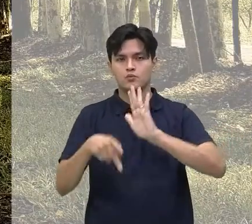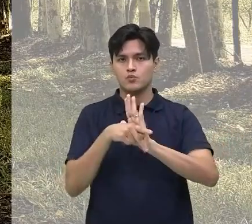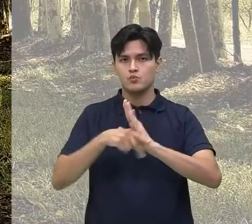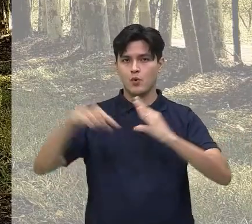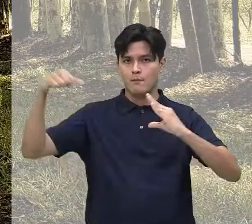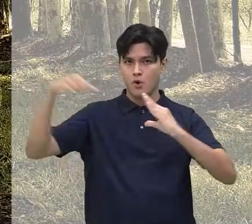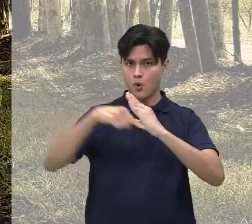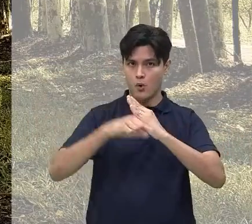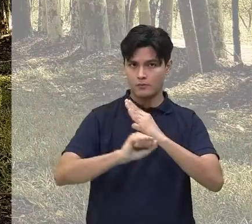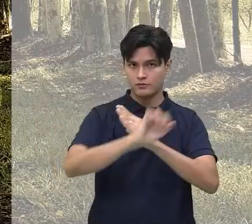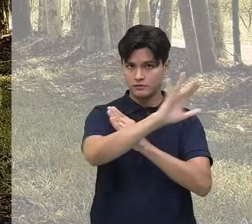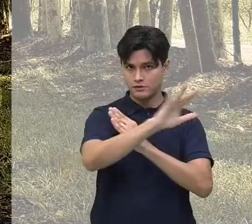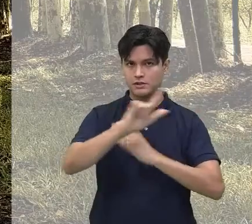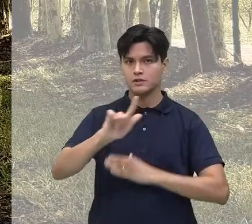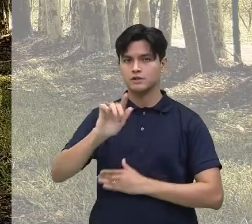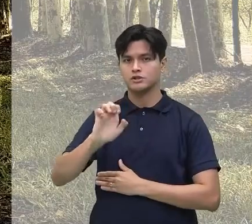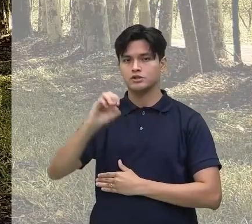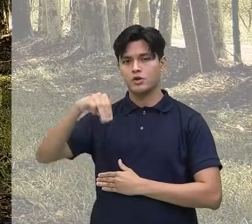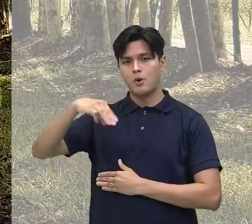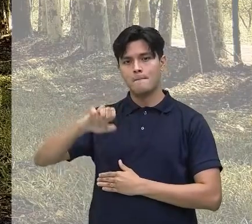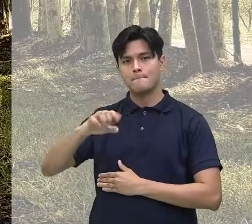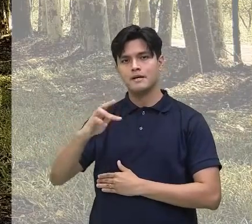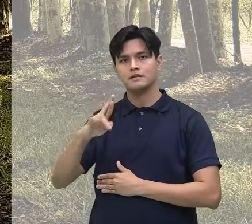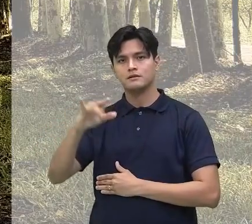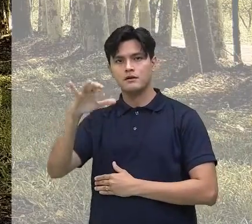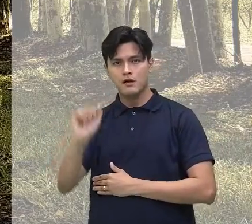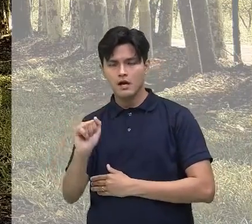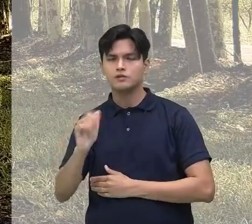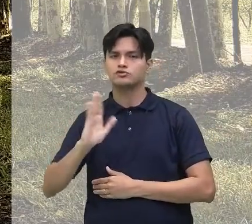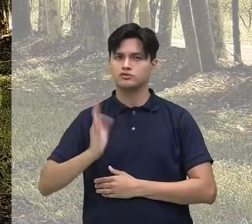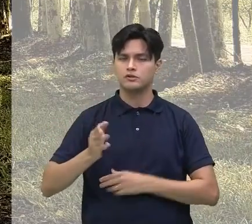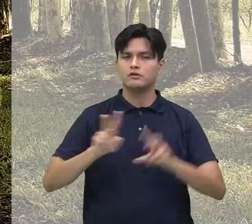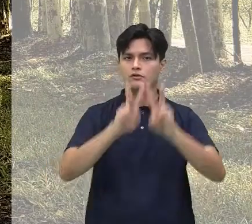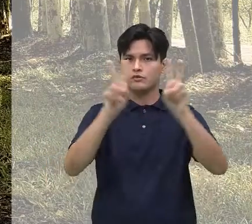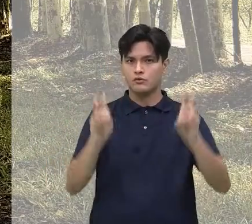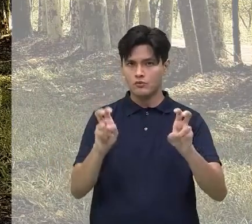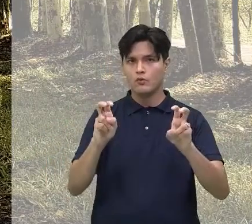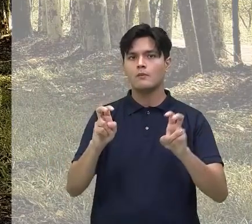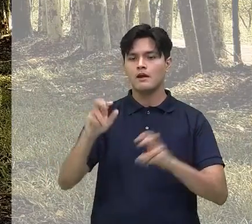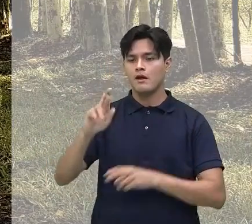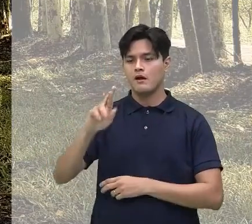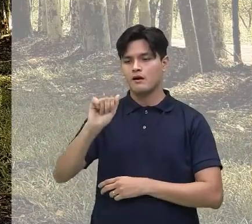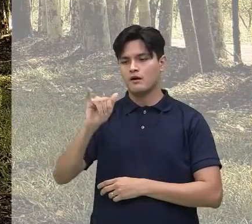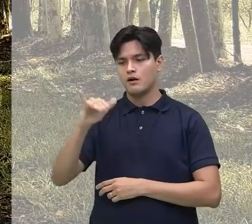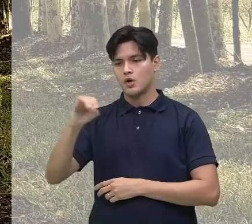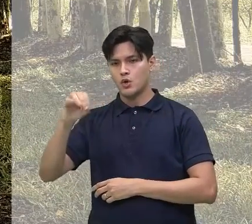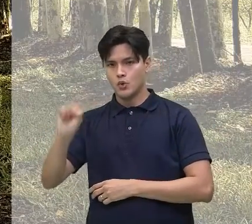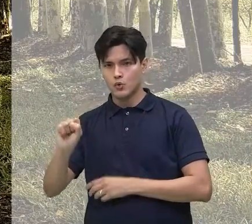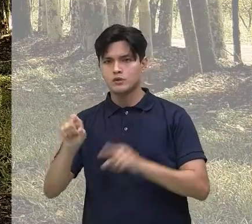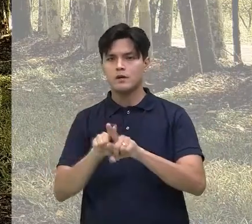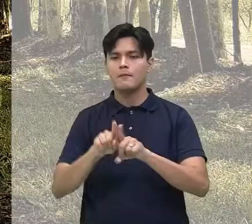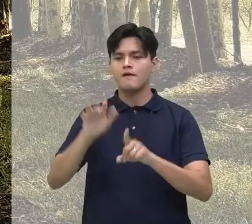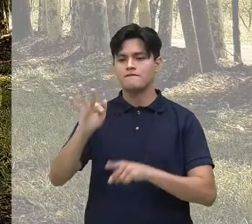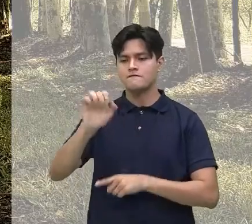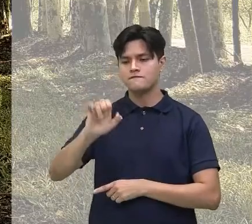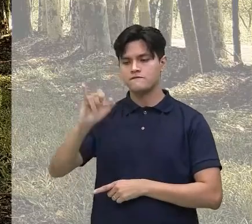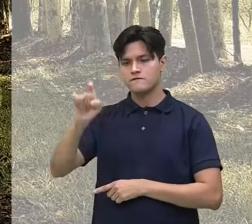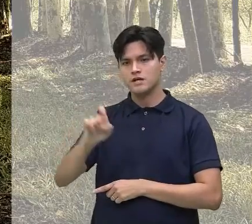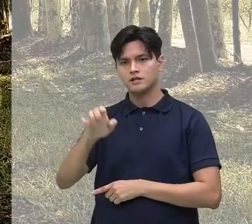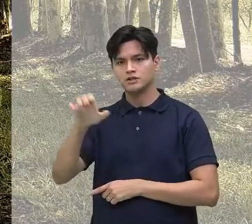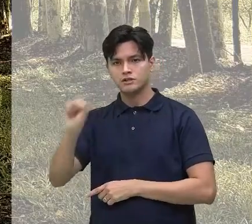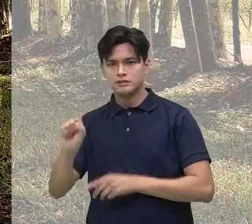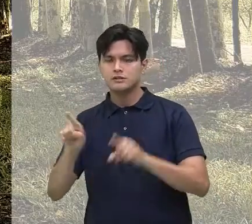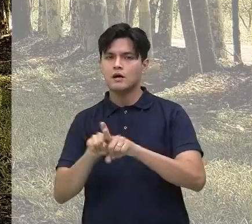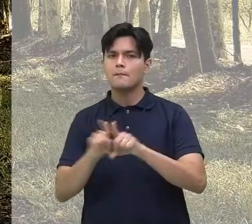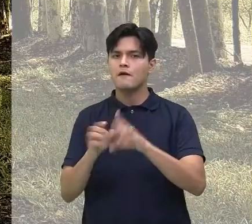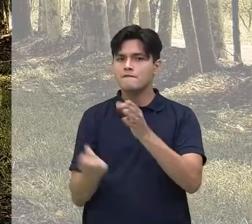de raio de luz, falou de feixe de luz, né, divergente, convergente, paralelo, fontes de luz primárias e secundárias.